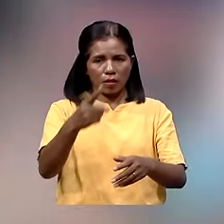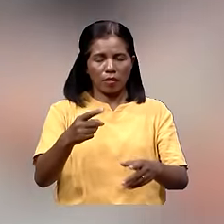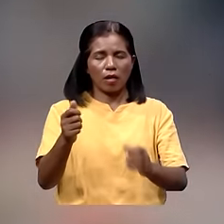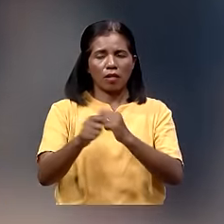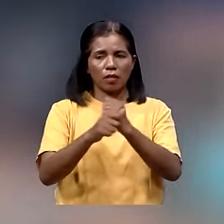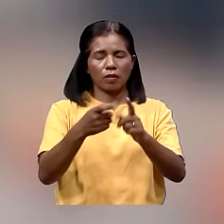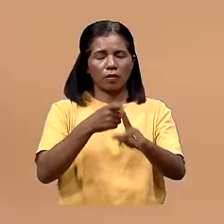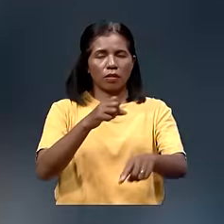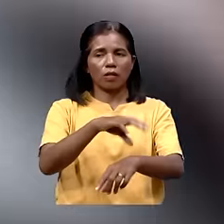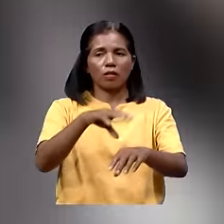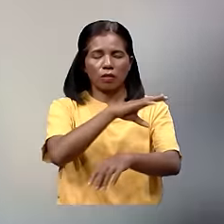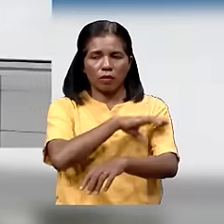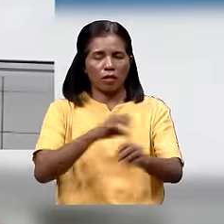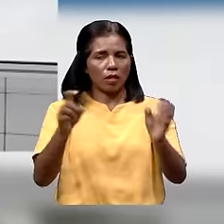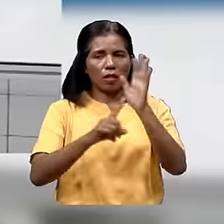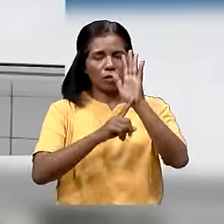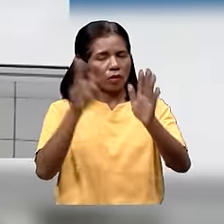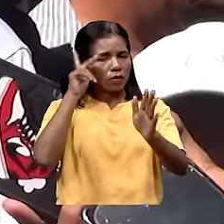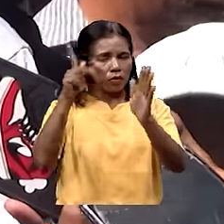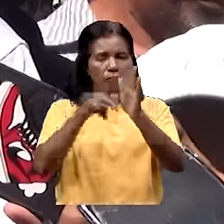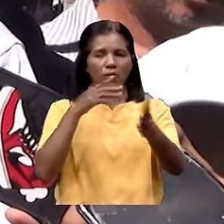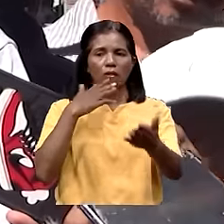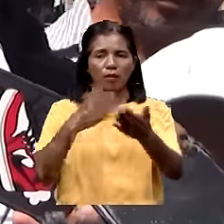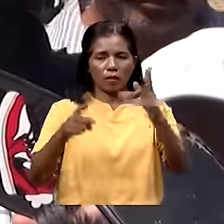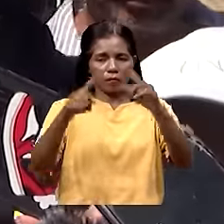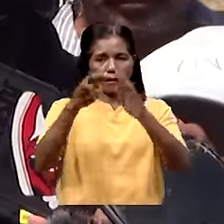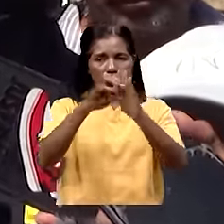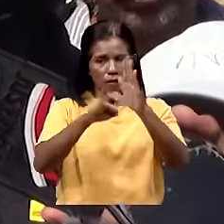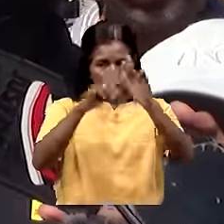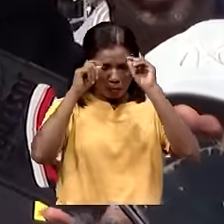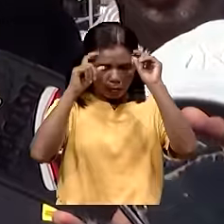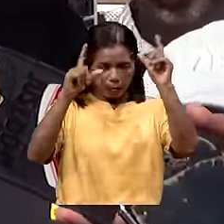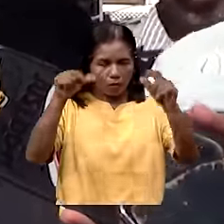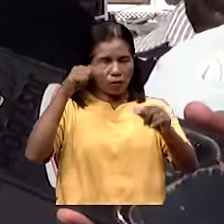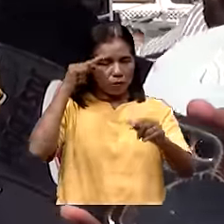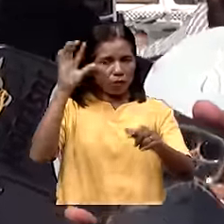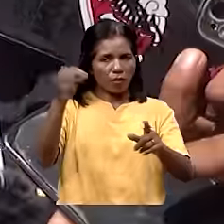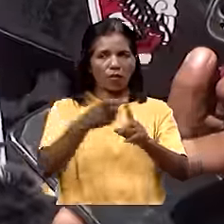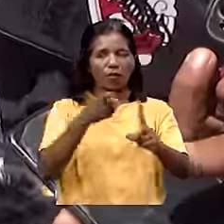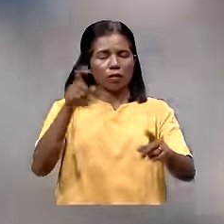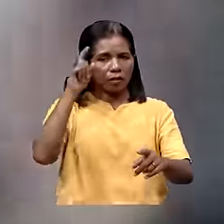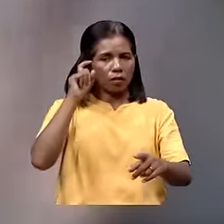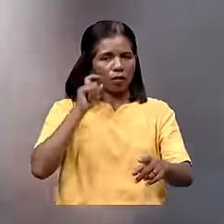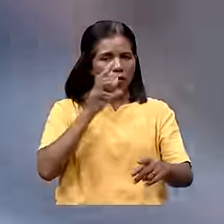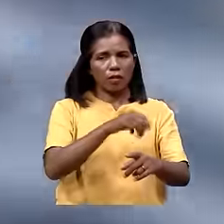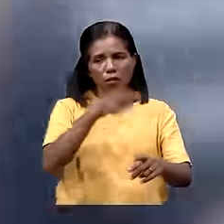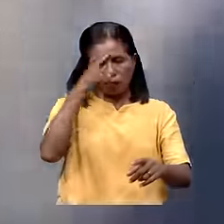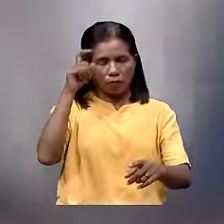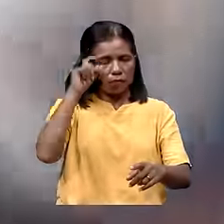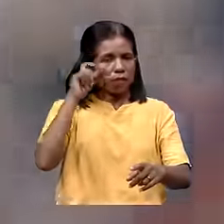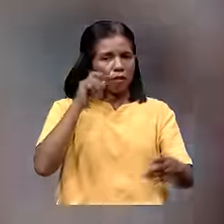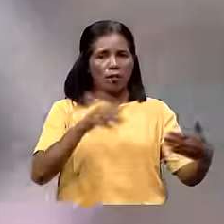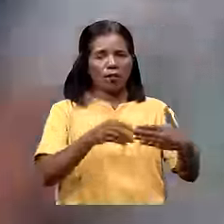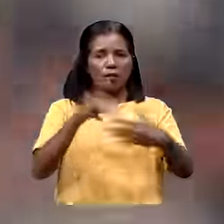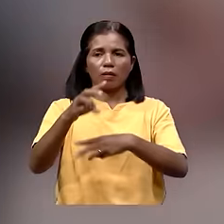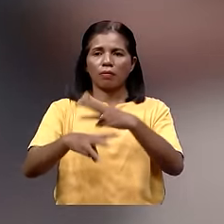se equipa Seatou lá atudo imagem nebedia que o Estado Timor-Leste no governo da CIA, nebe lidera o se cairá la Sanana Guzmão, também Sanana no dar líder